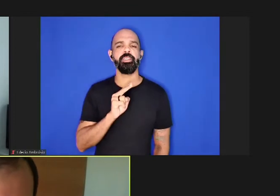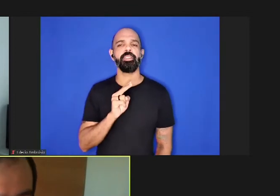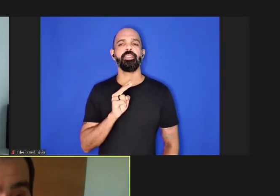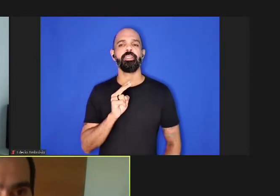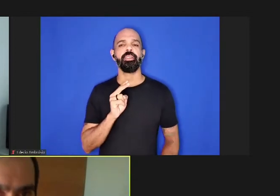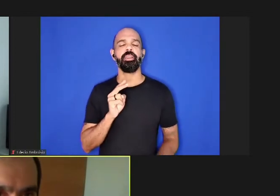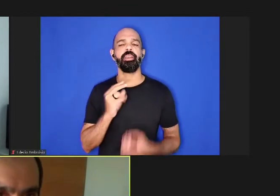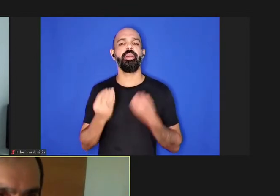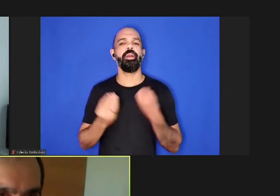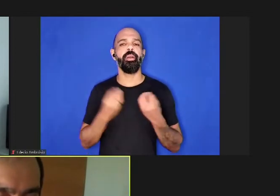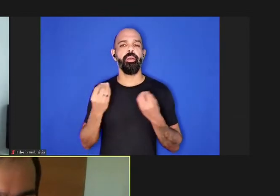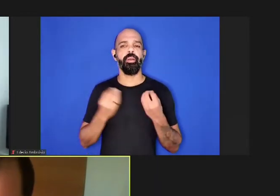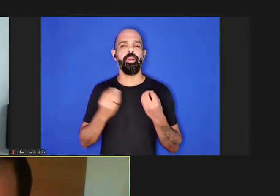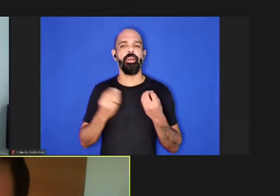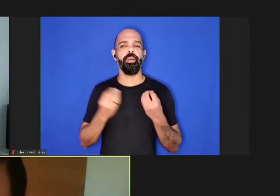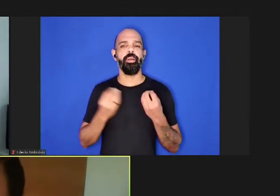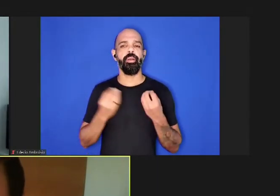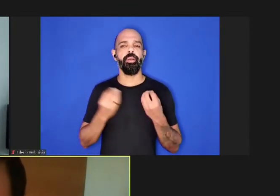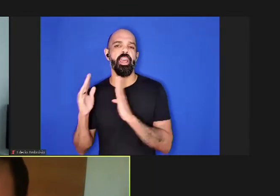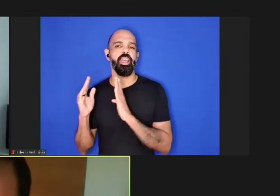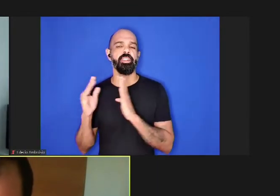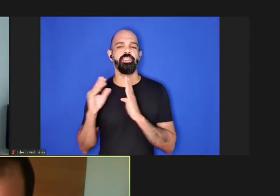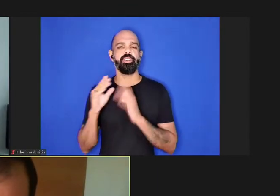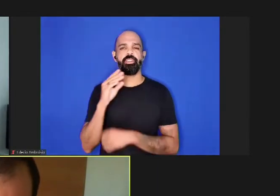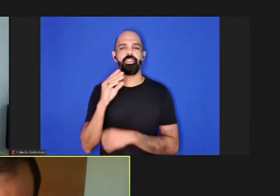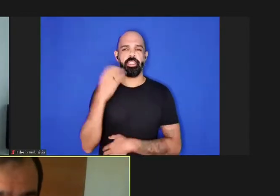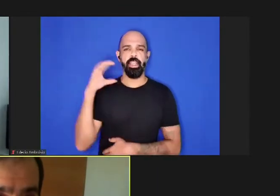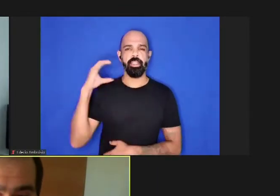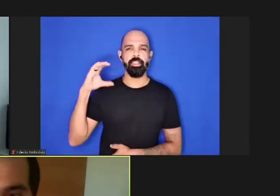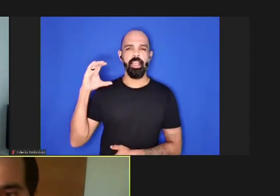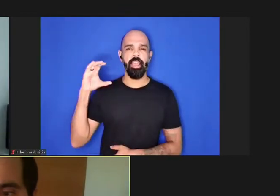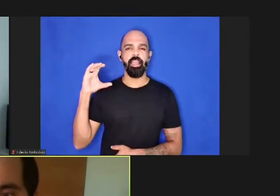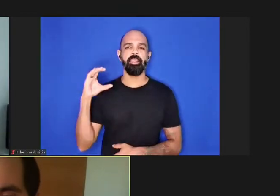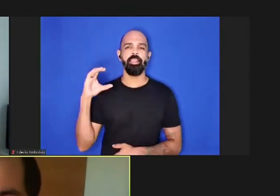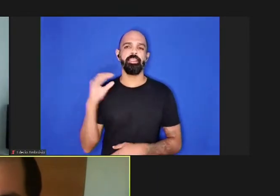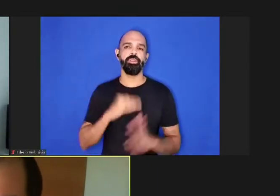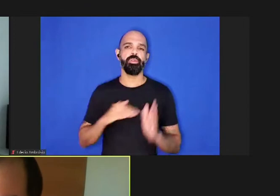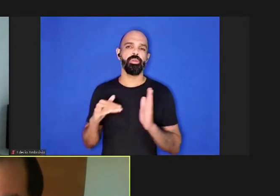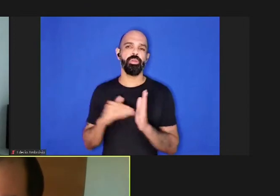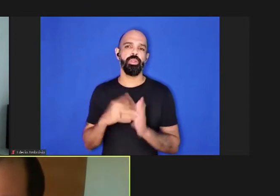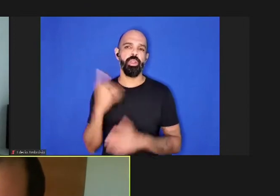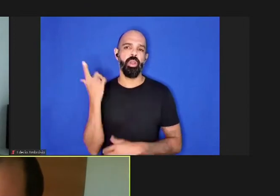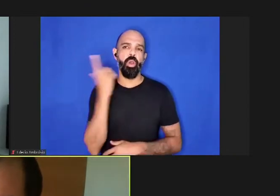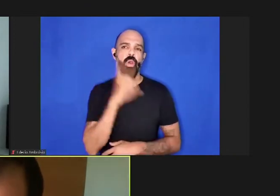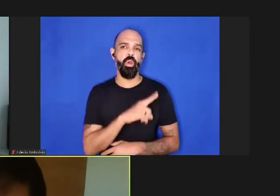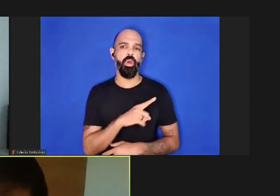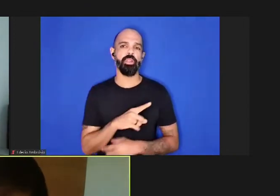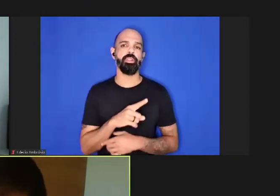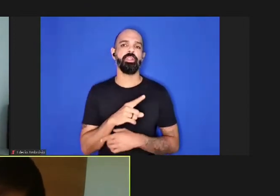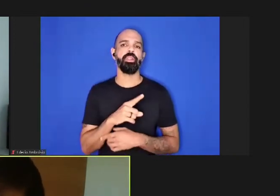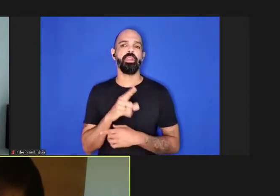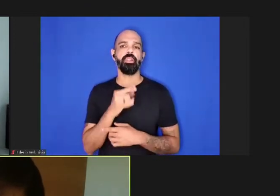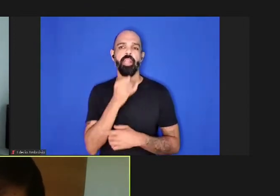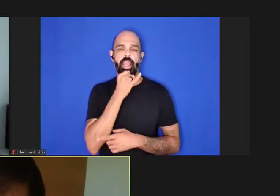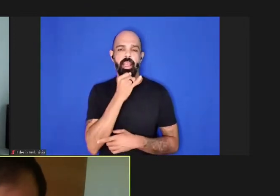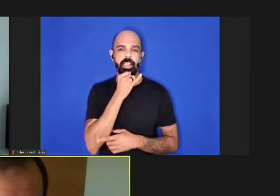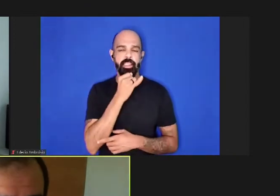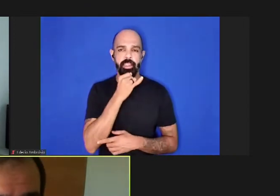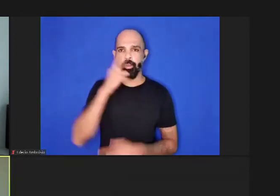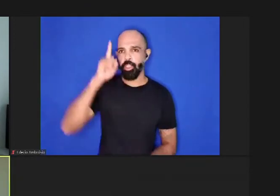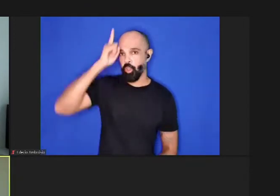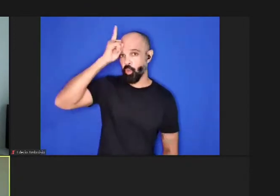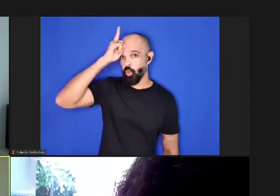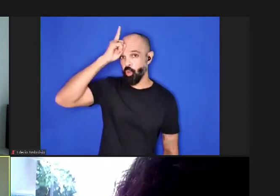esses estágios da ciência, tudo isso que a gente consegue ver nesses exemplos de inovação